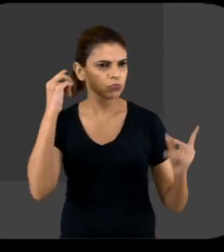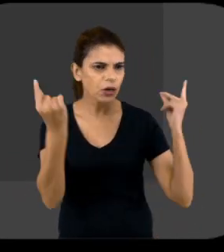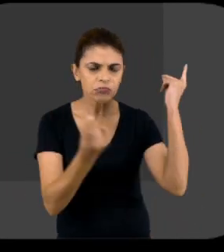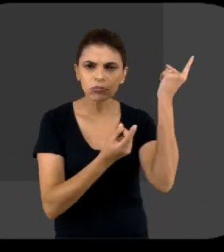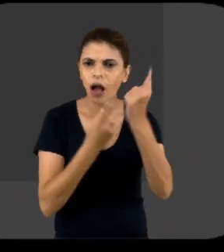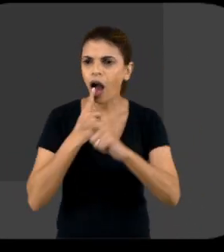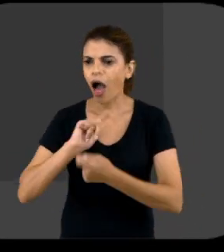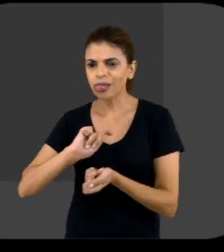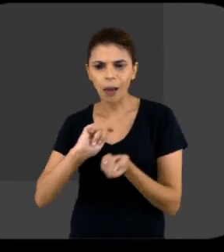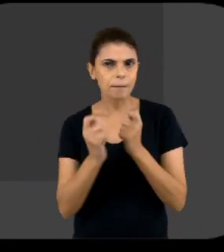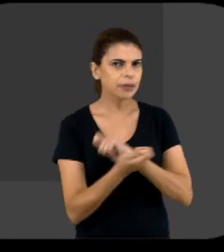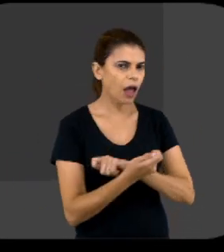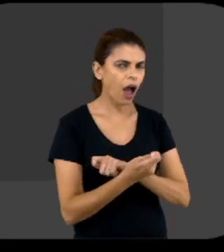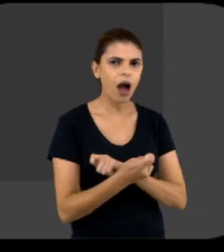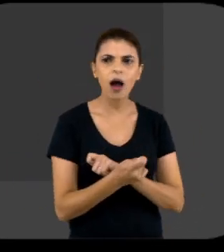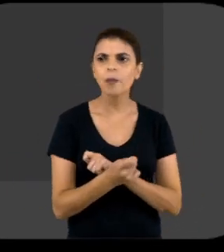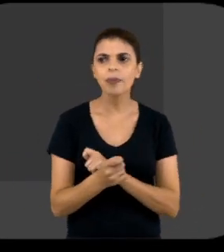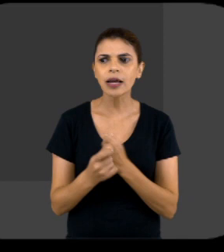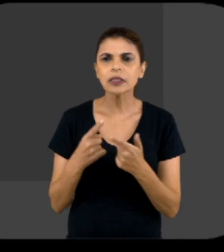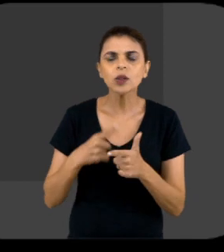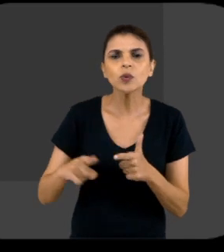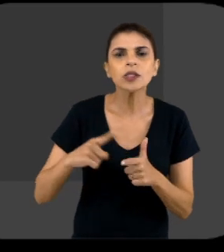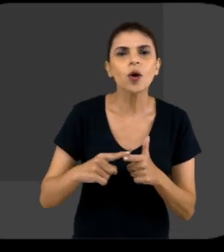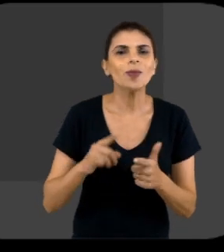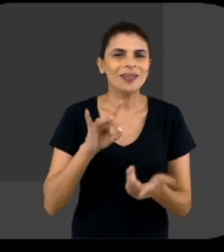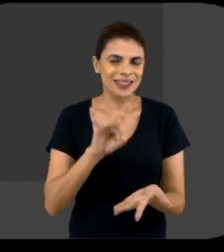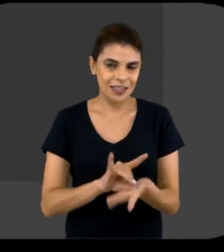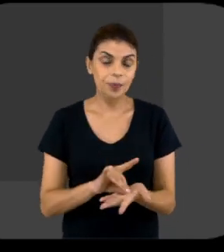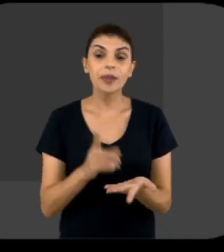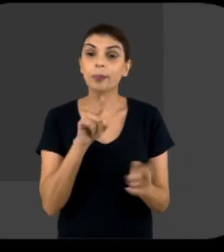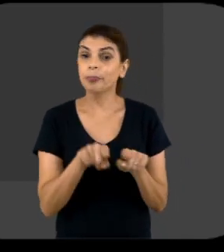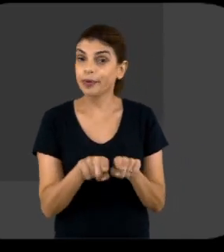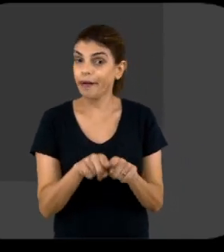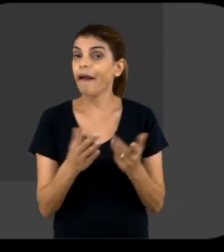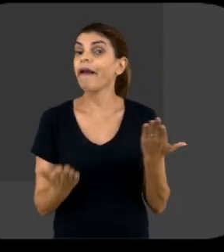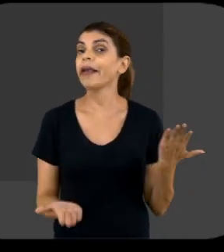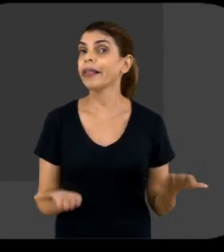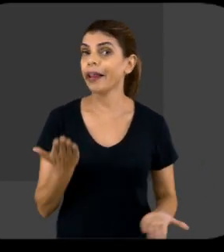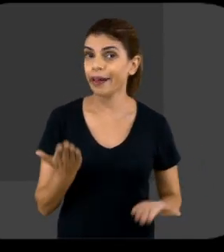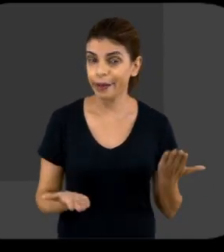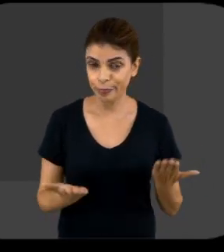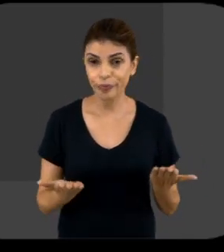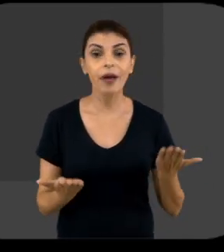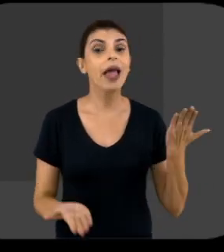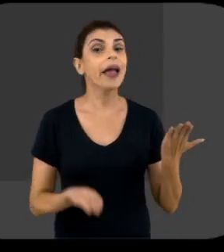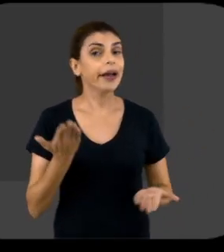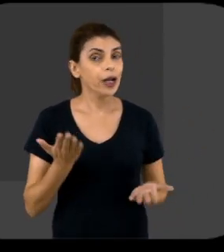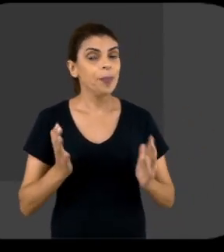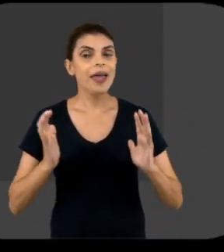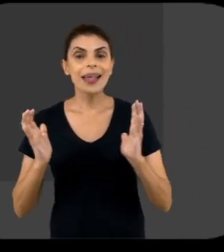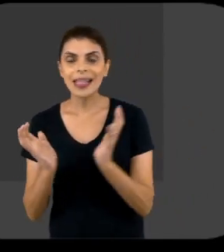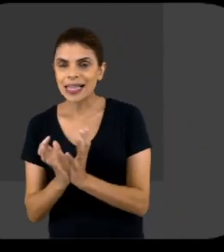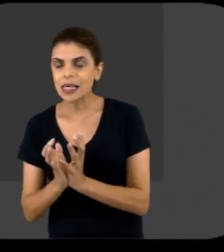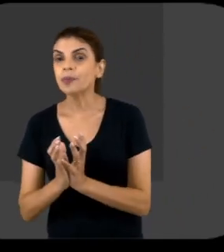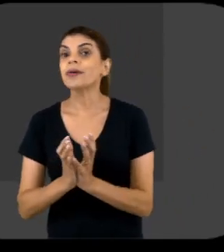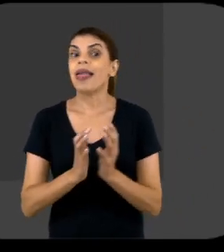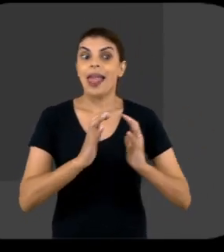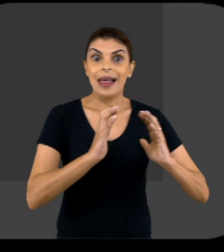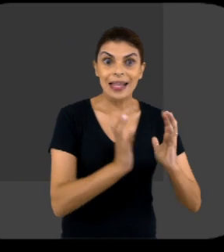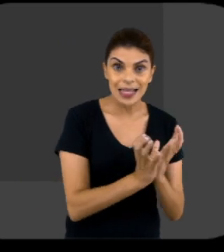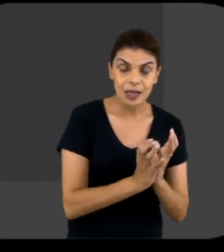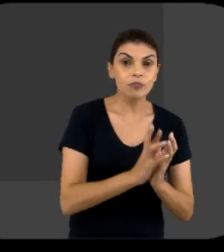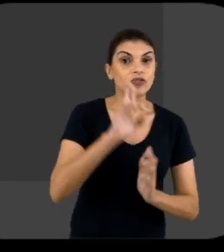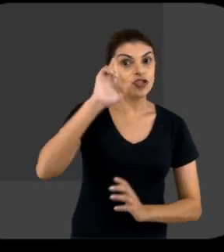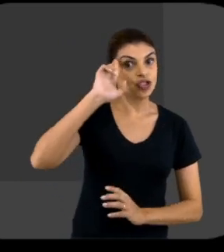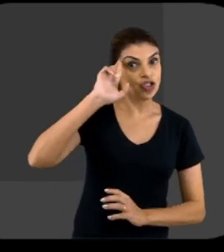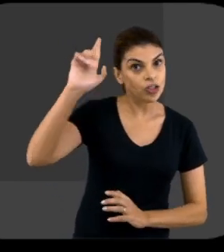e adaptável à nova realidade, e o equilíbrio. Então, o equilíbrio da equipe, o equilíbrio da chefia da